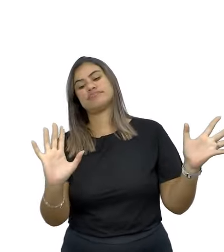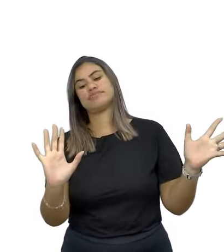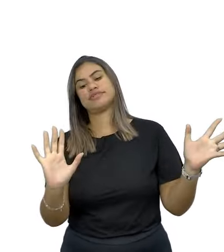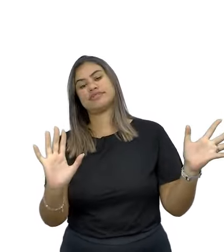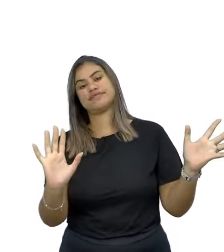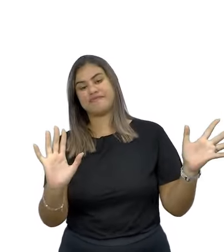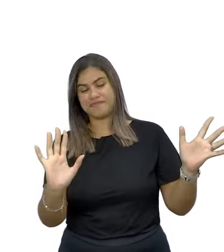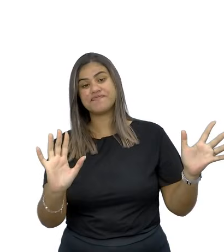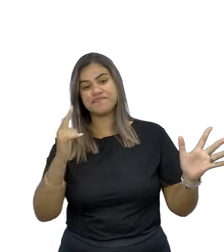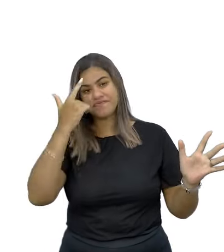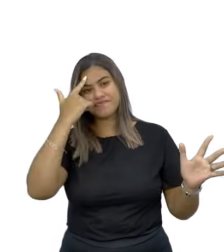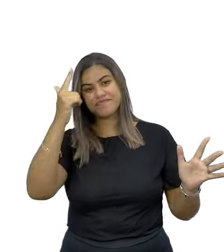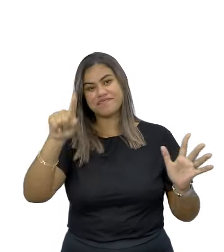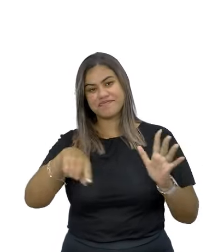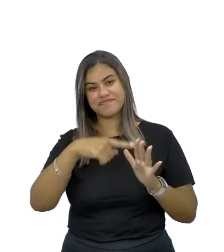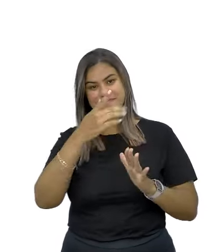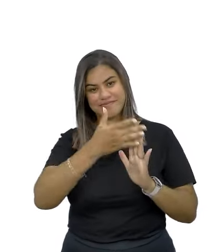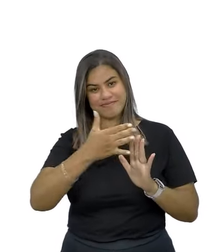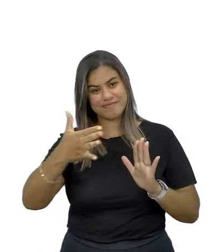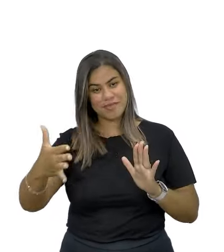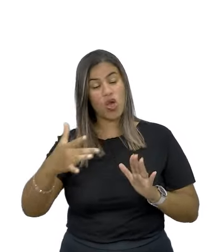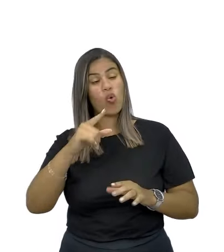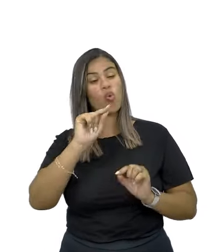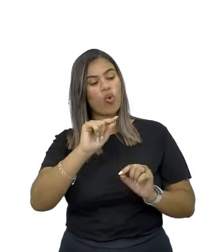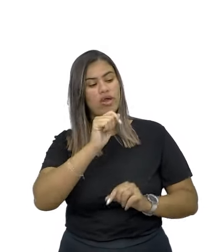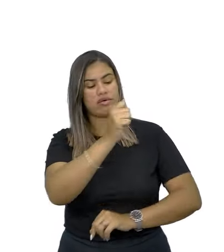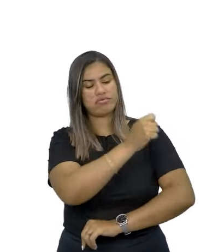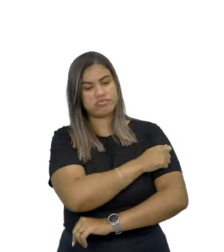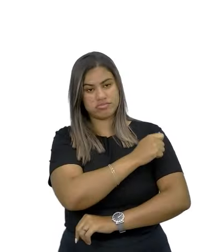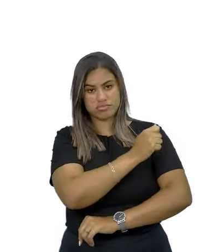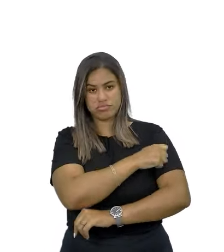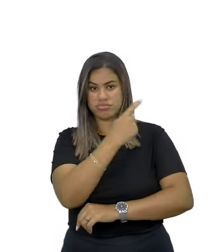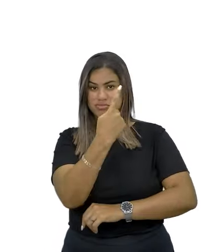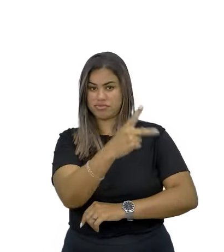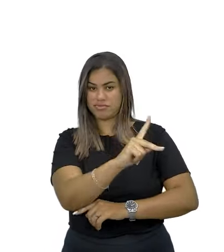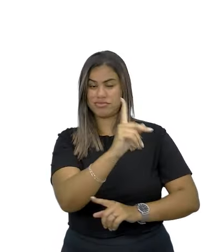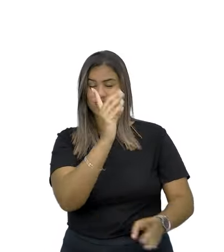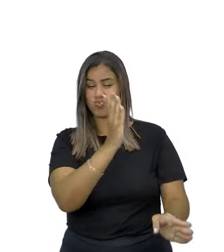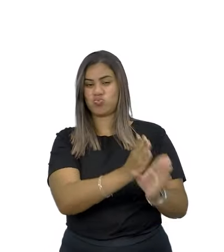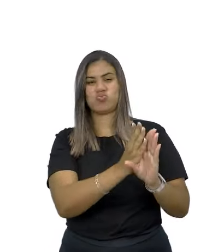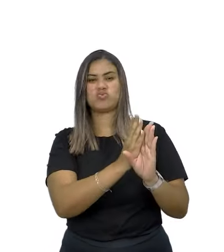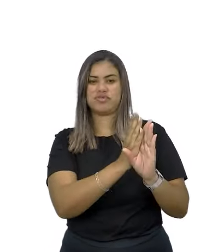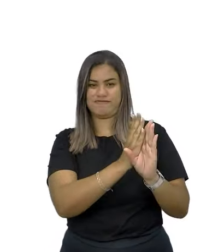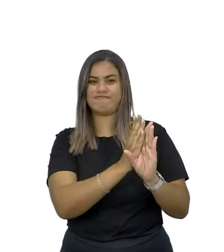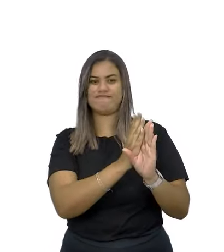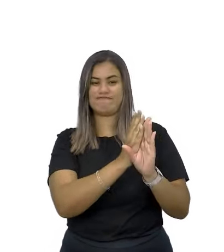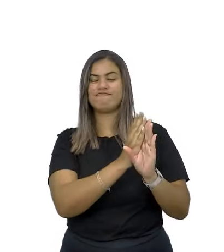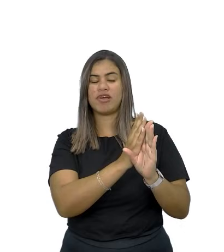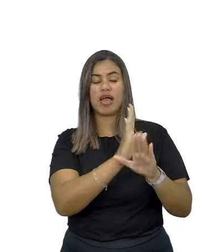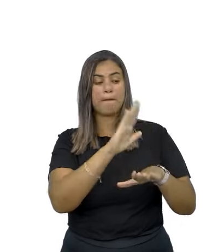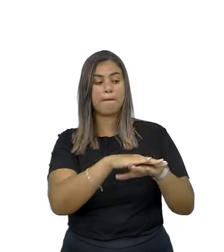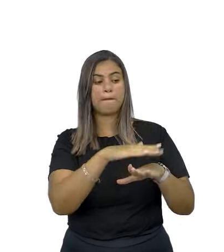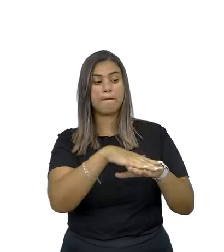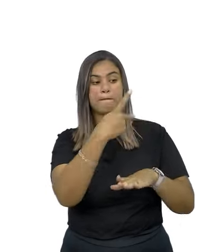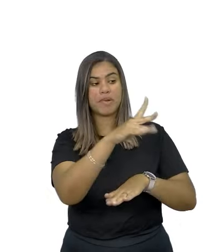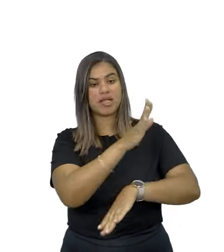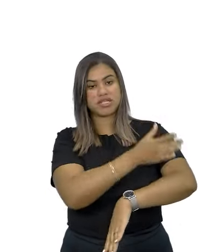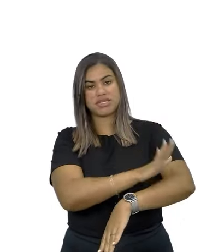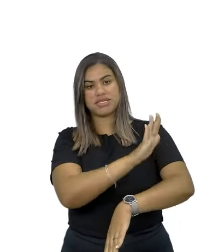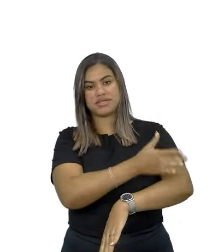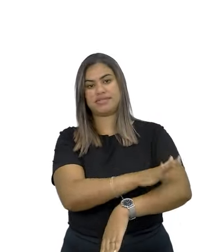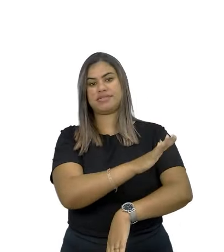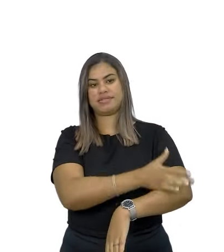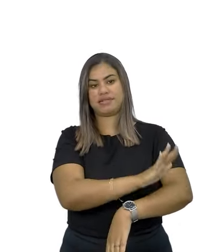nesse primeiro momento, para o aluno, né, ele descobrir, ele colocar em prática aquilo que ele